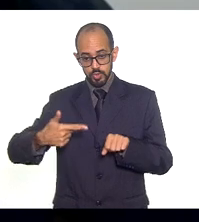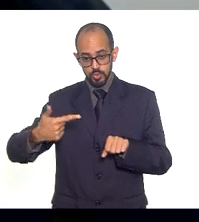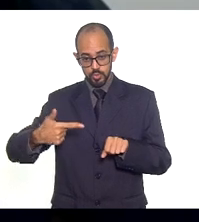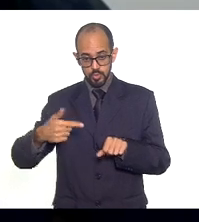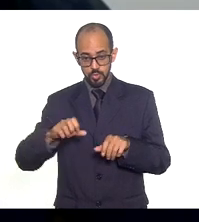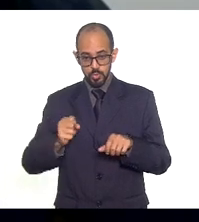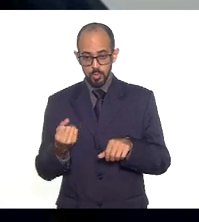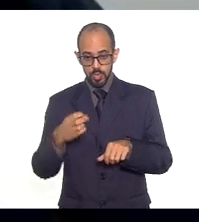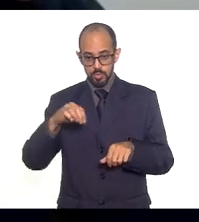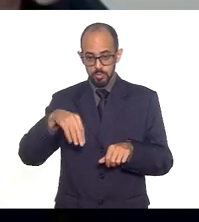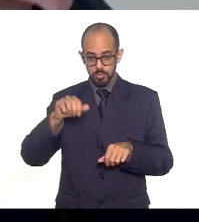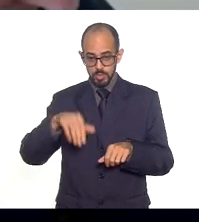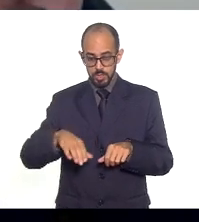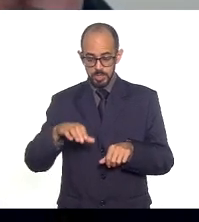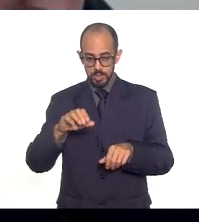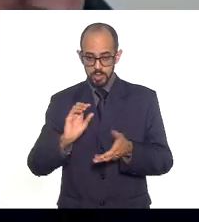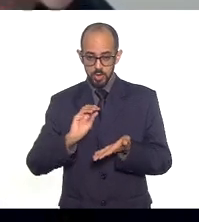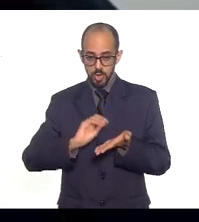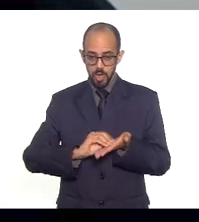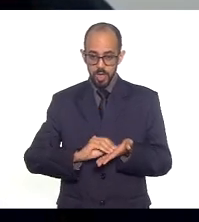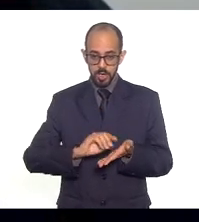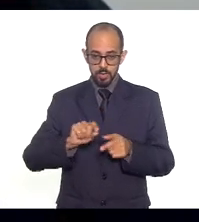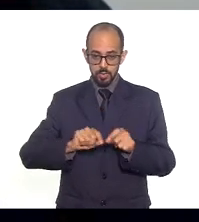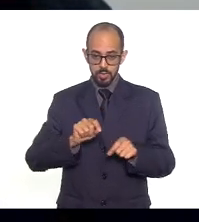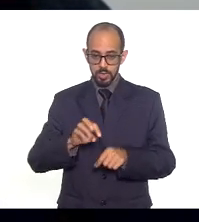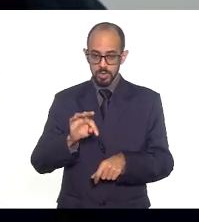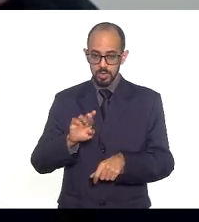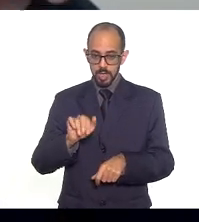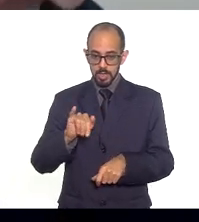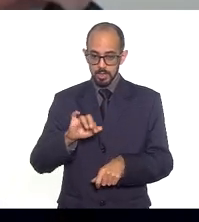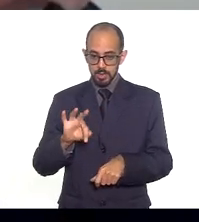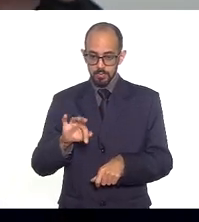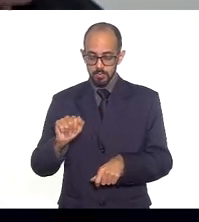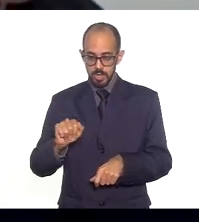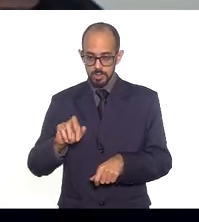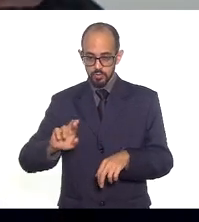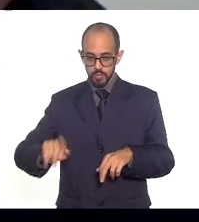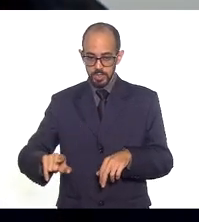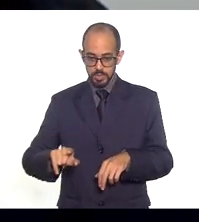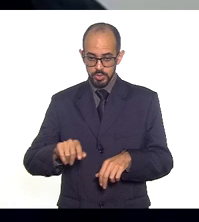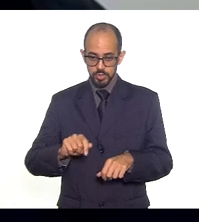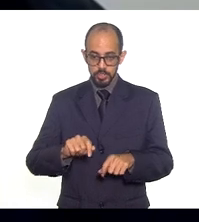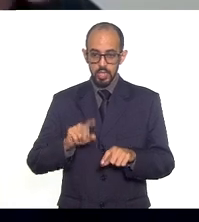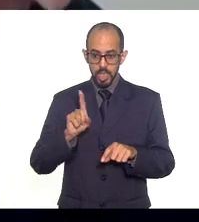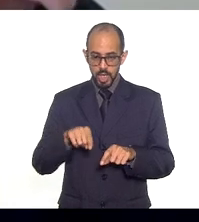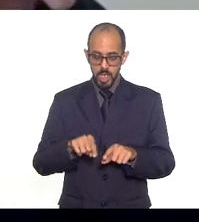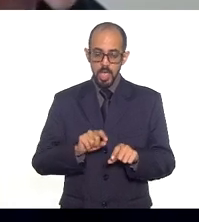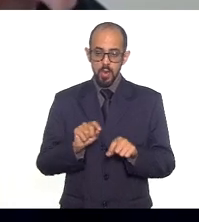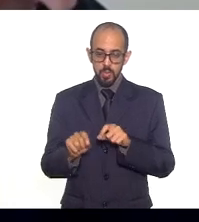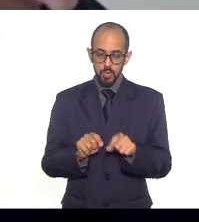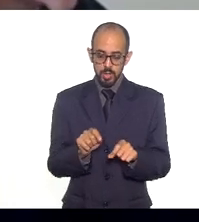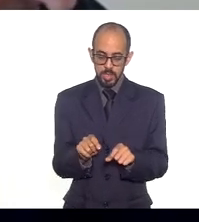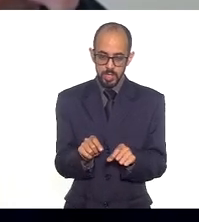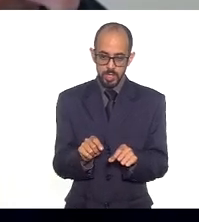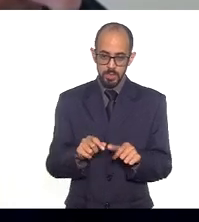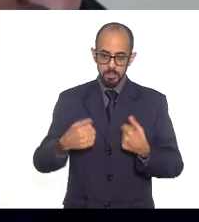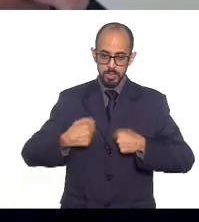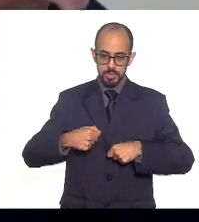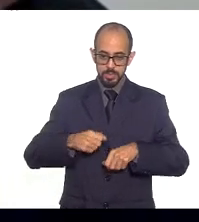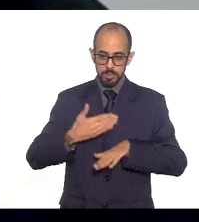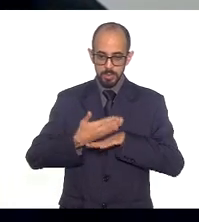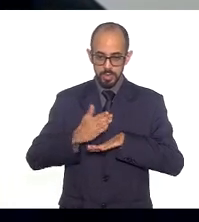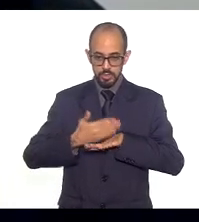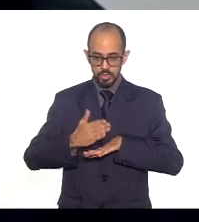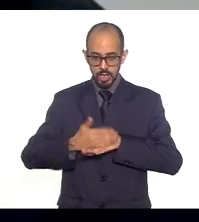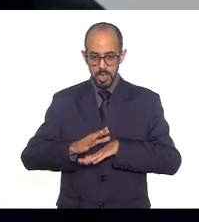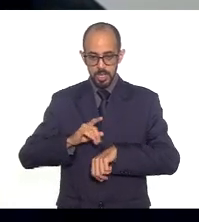MINC conceitua as tarifas diferenciadas. Aí ele diz assim, a tarifa diferenciada deverá ser praticada nos